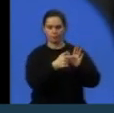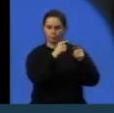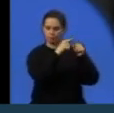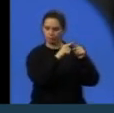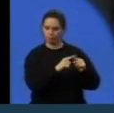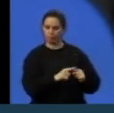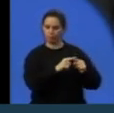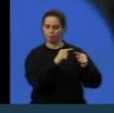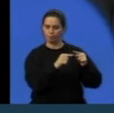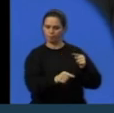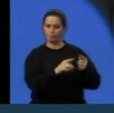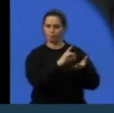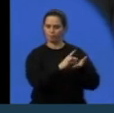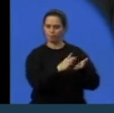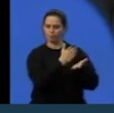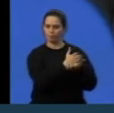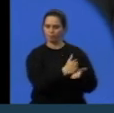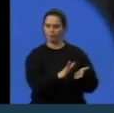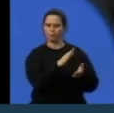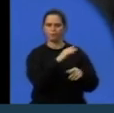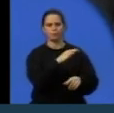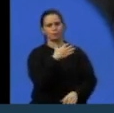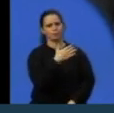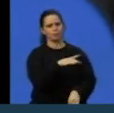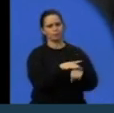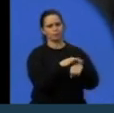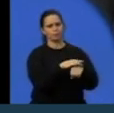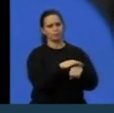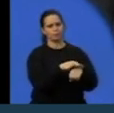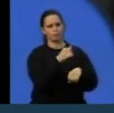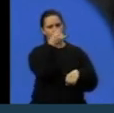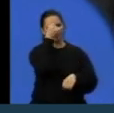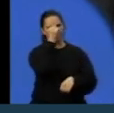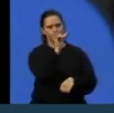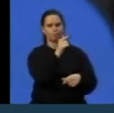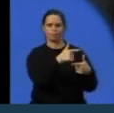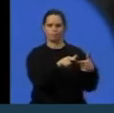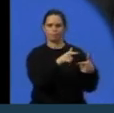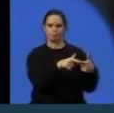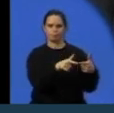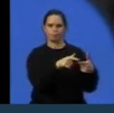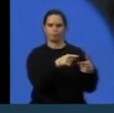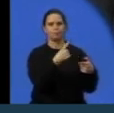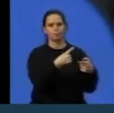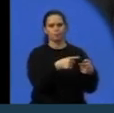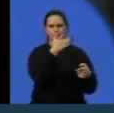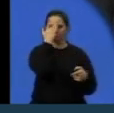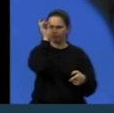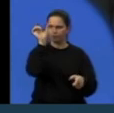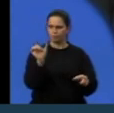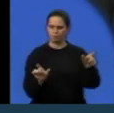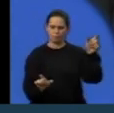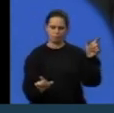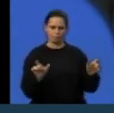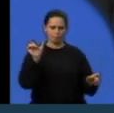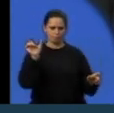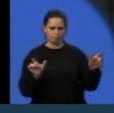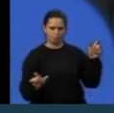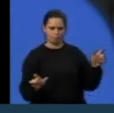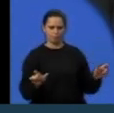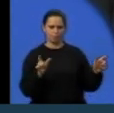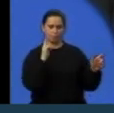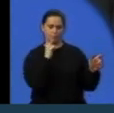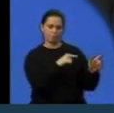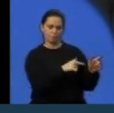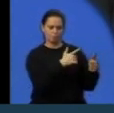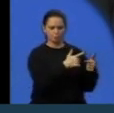com foco na prevenção, ou seja, impedir que as pessoas sejam alvos dos fatores